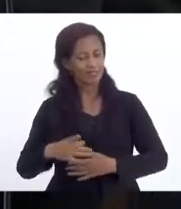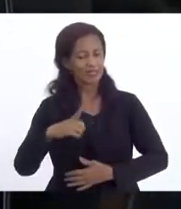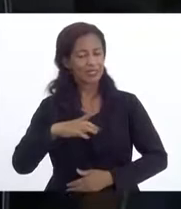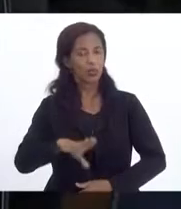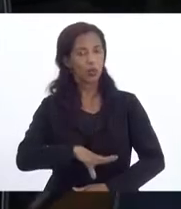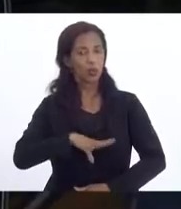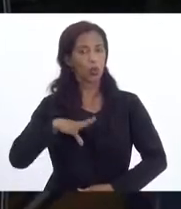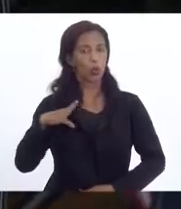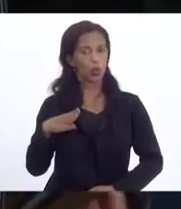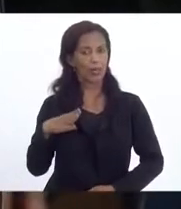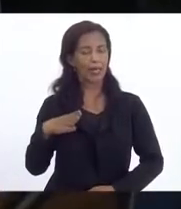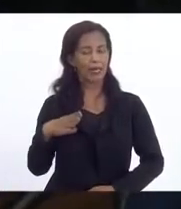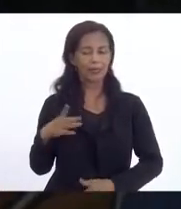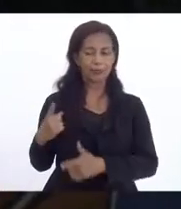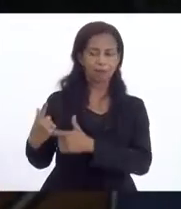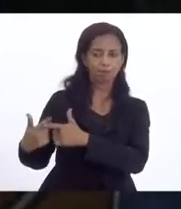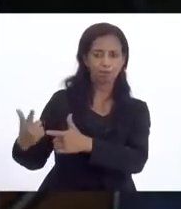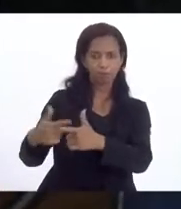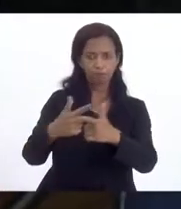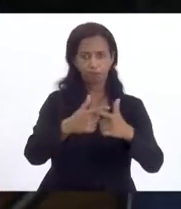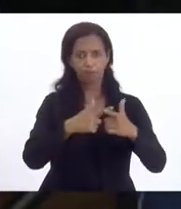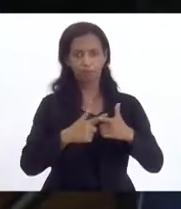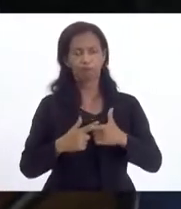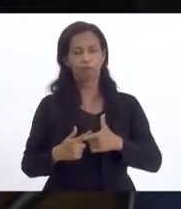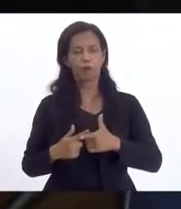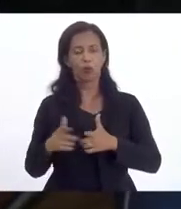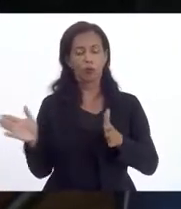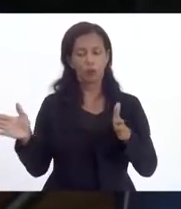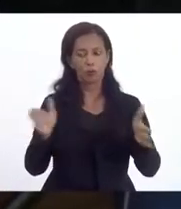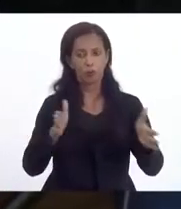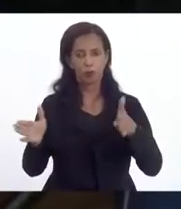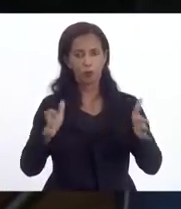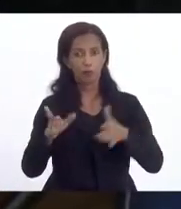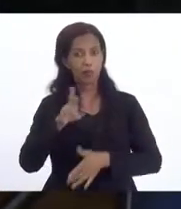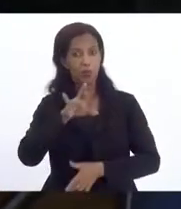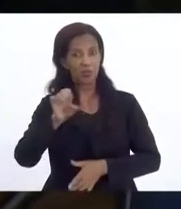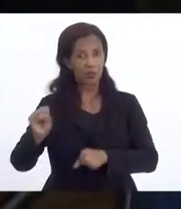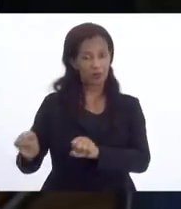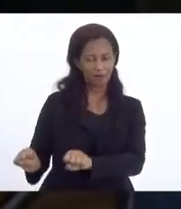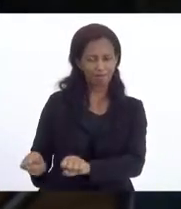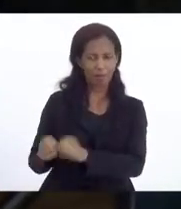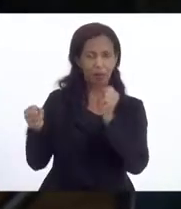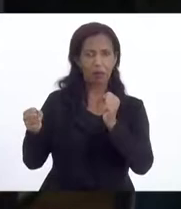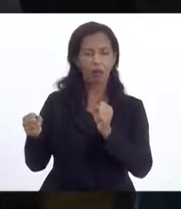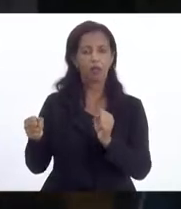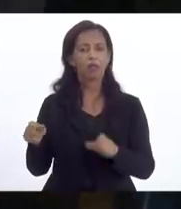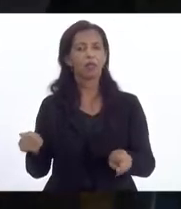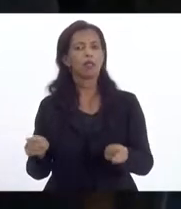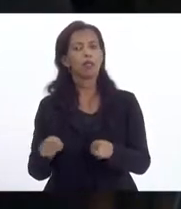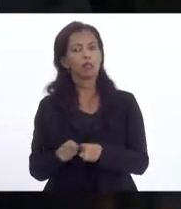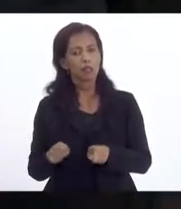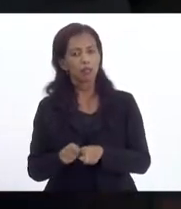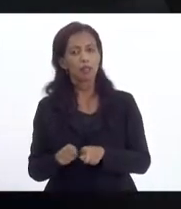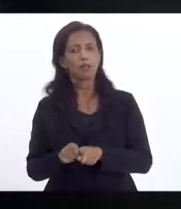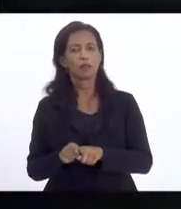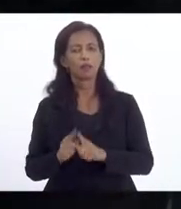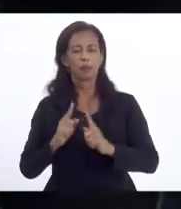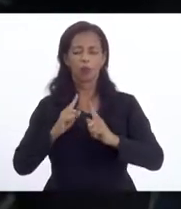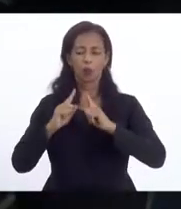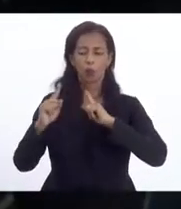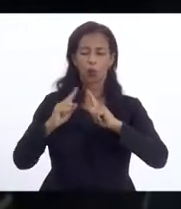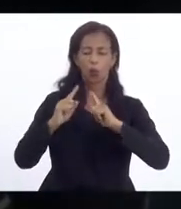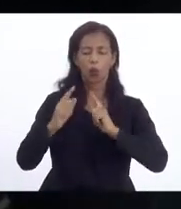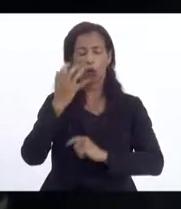coragem para enfrentar situações como foi no período que o Rio quebrou, né? E também para fazer